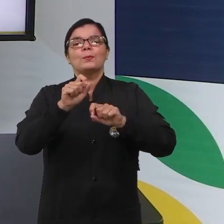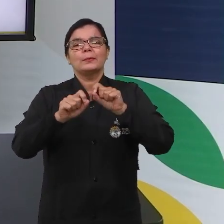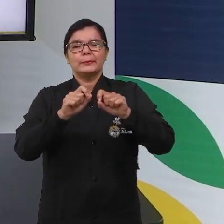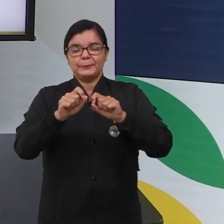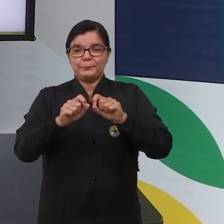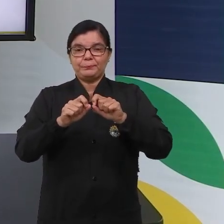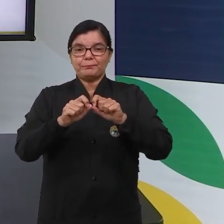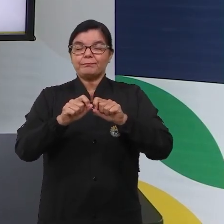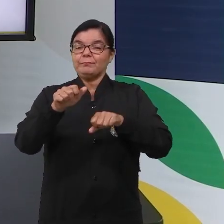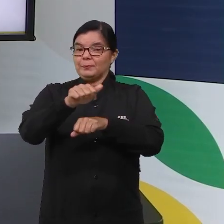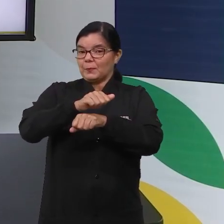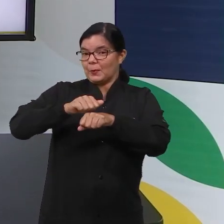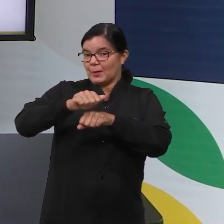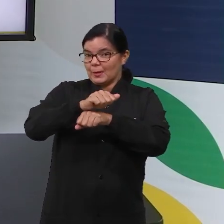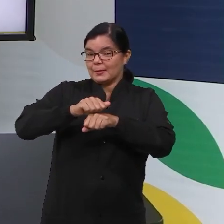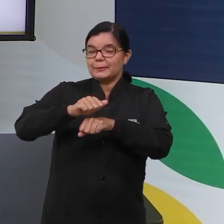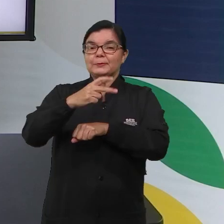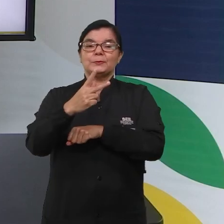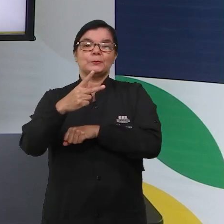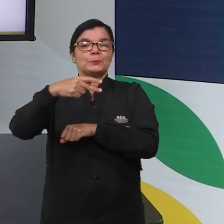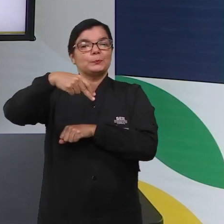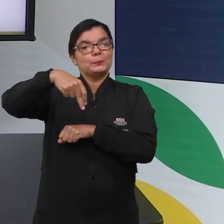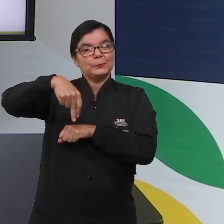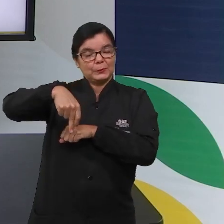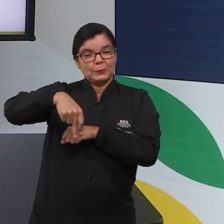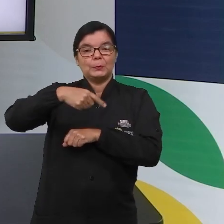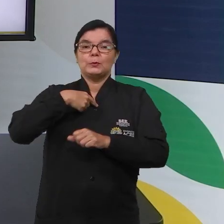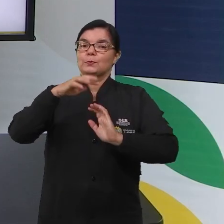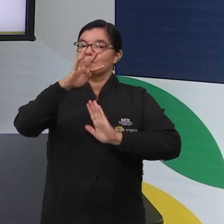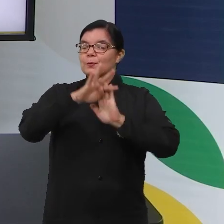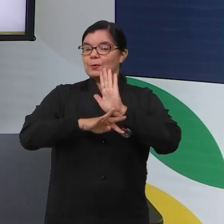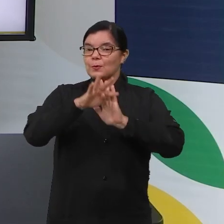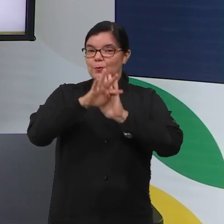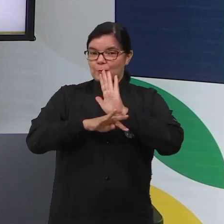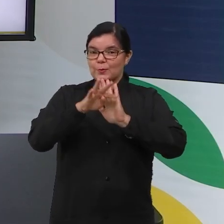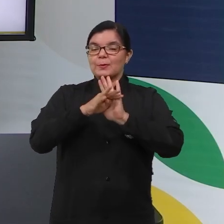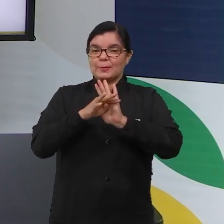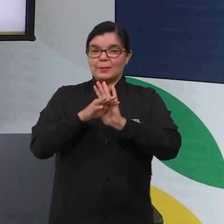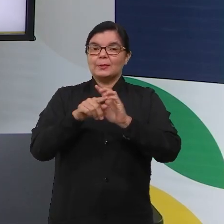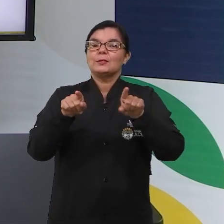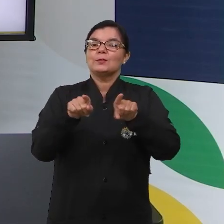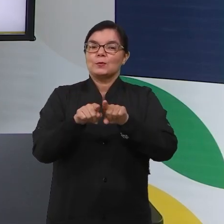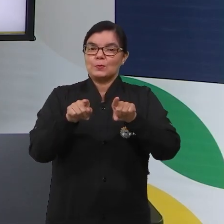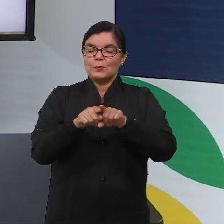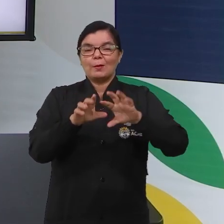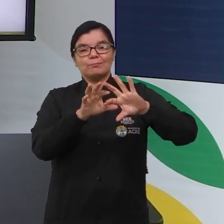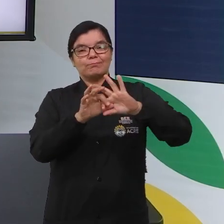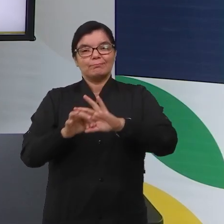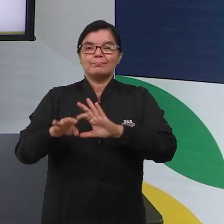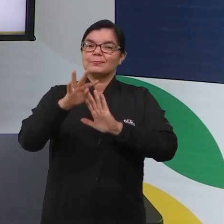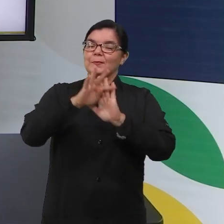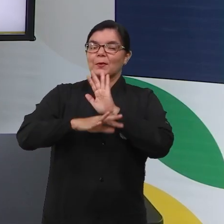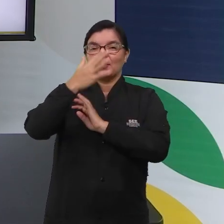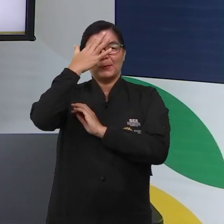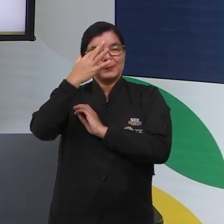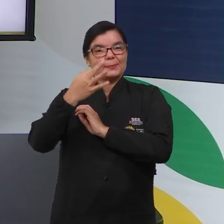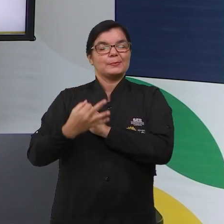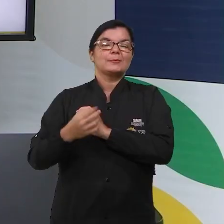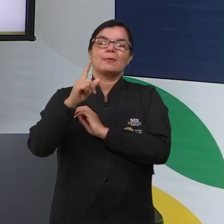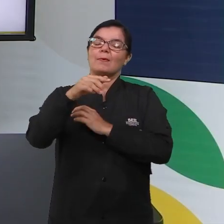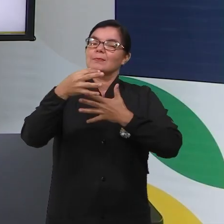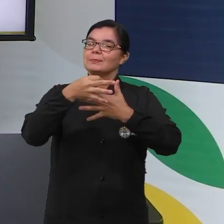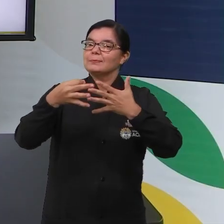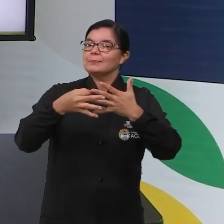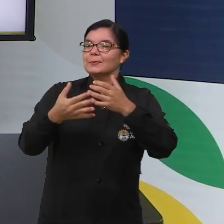um advérbio e um pronome para mim, a construção de um texto com coesão textual. Com certeza, esse é um